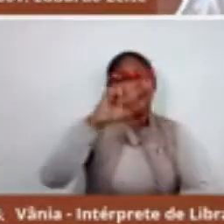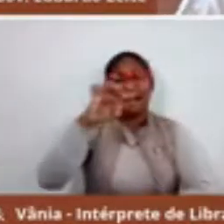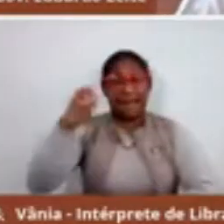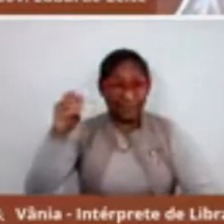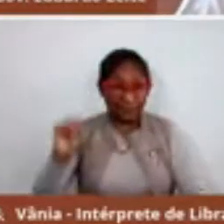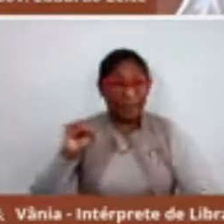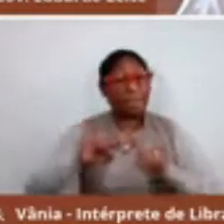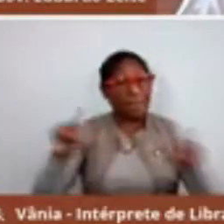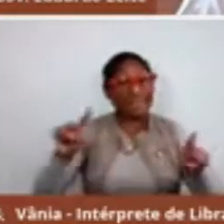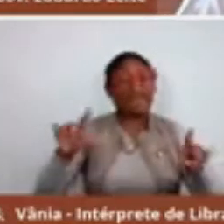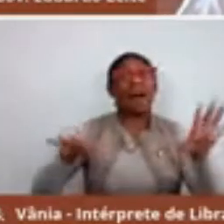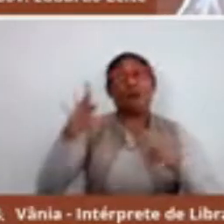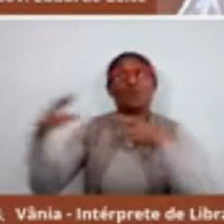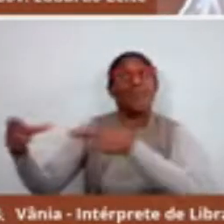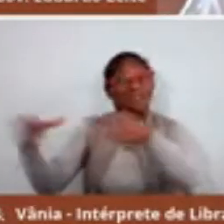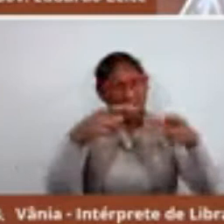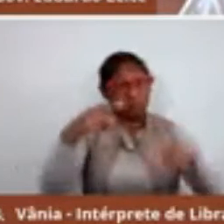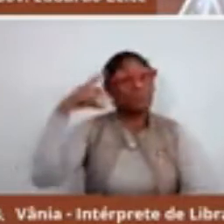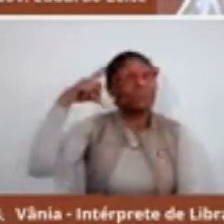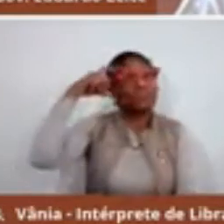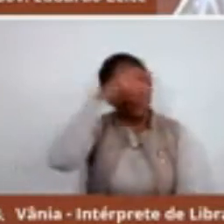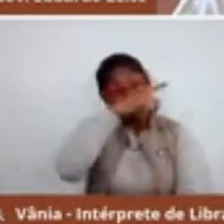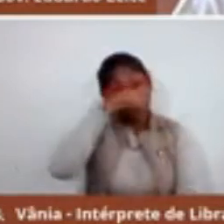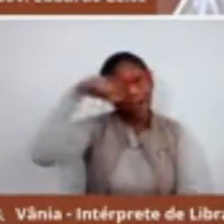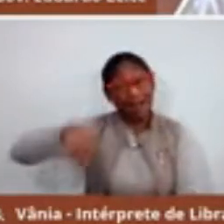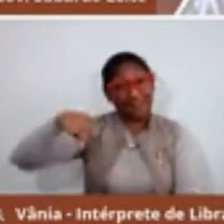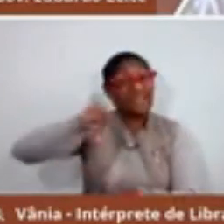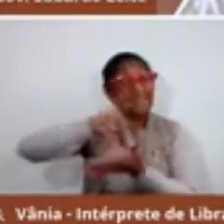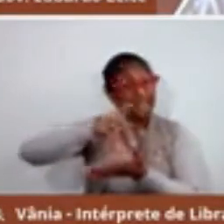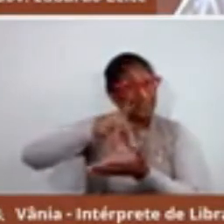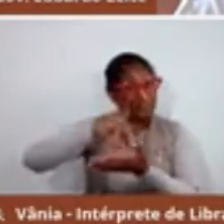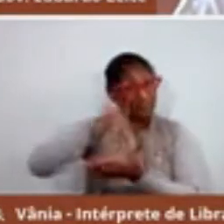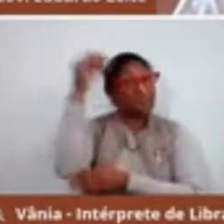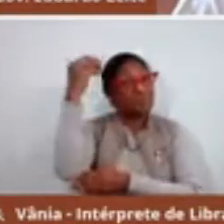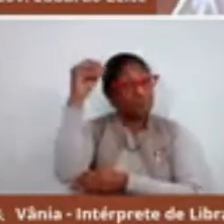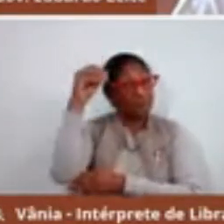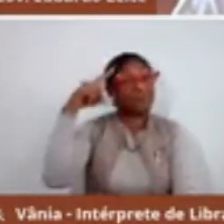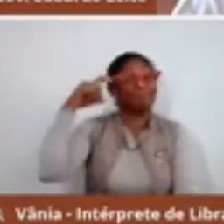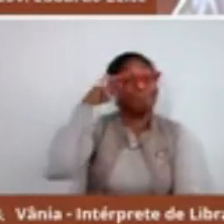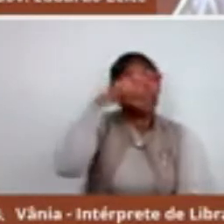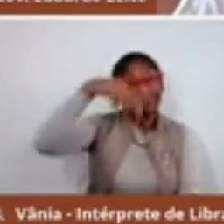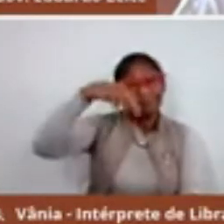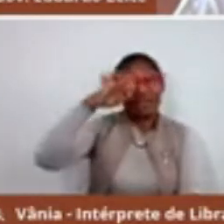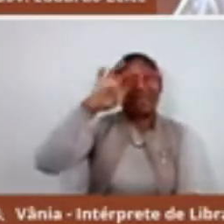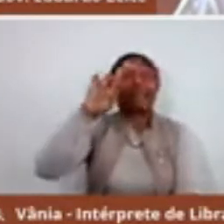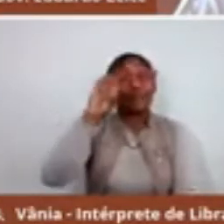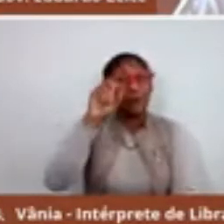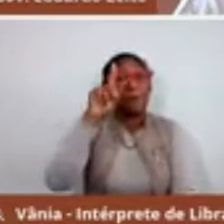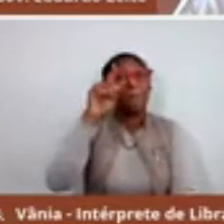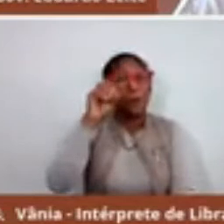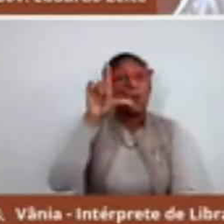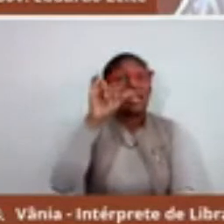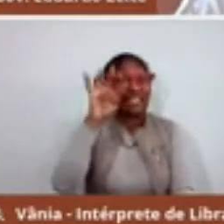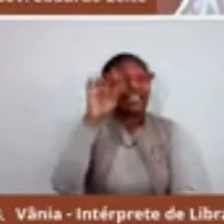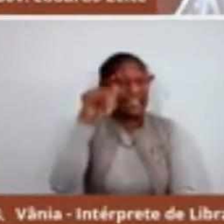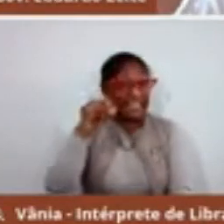como é o caso da região metropolitana, que eu vou aqui dividir com vocês, né? Como podem observar